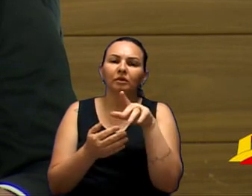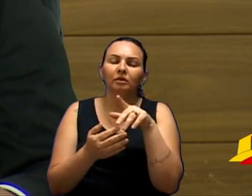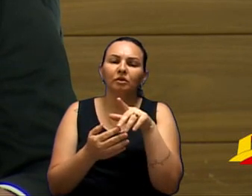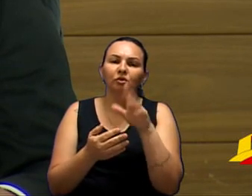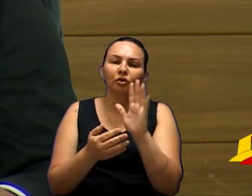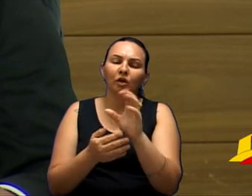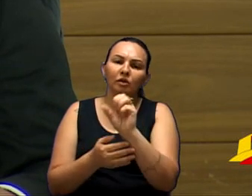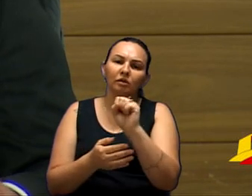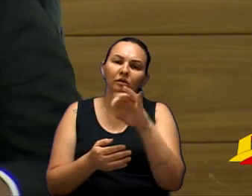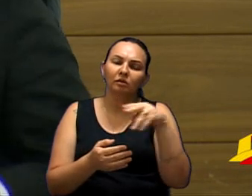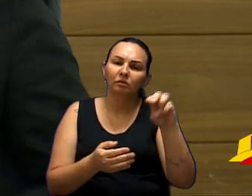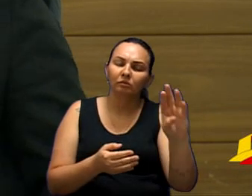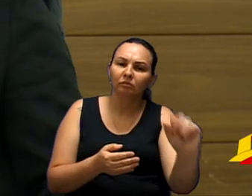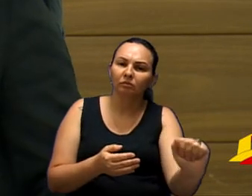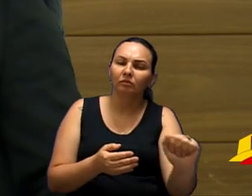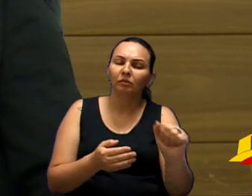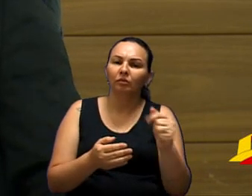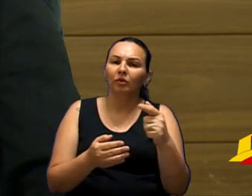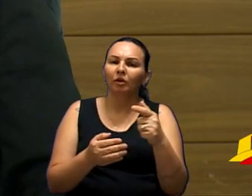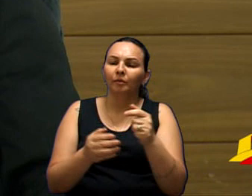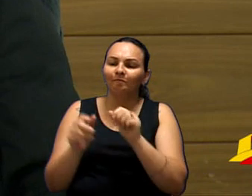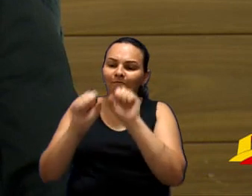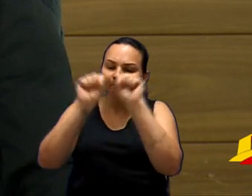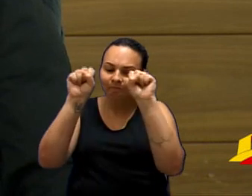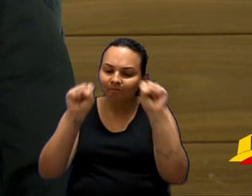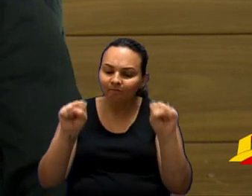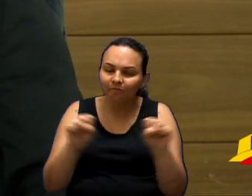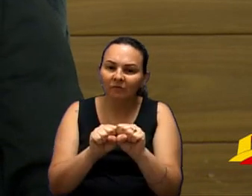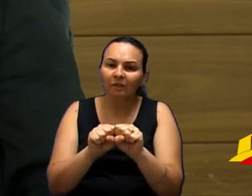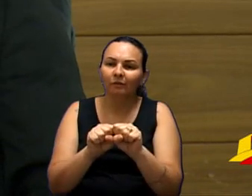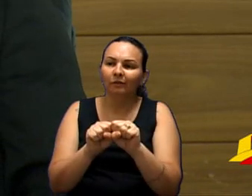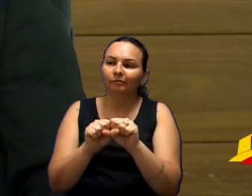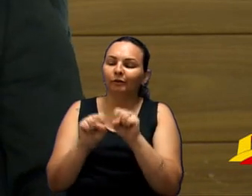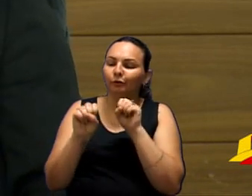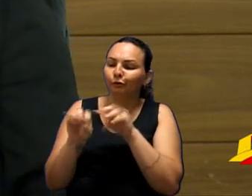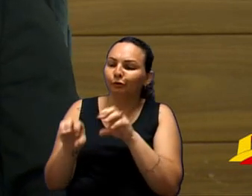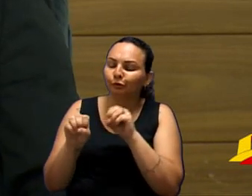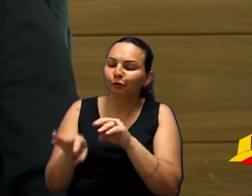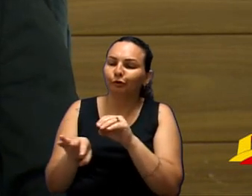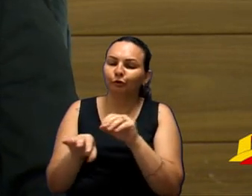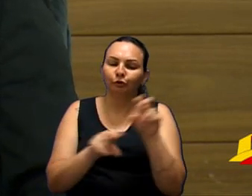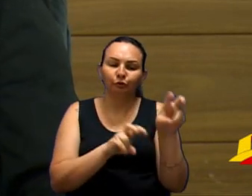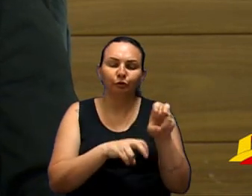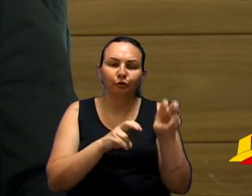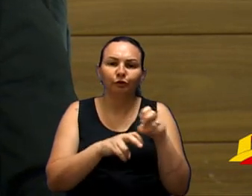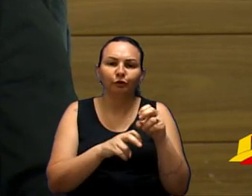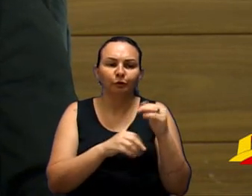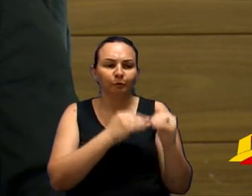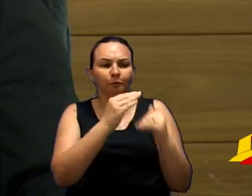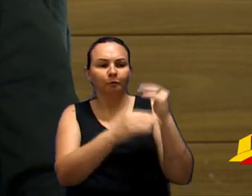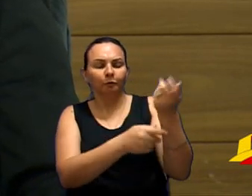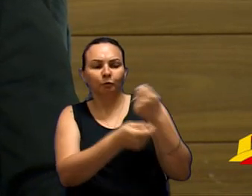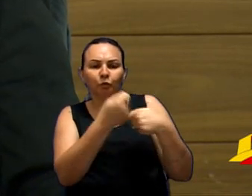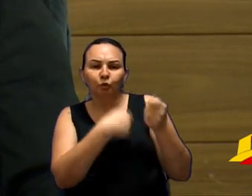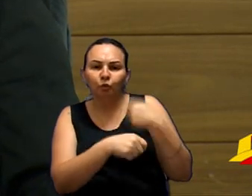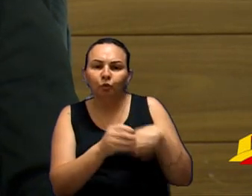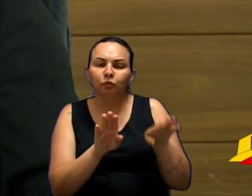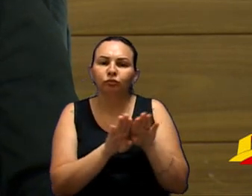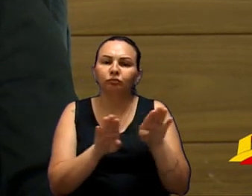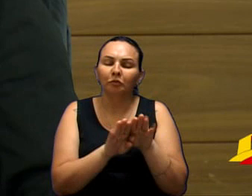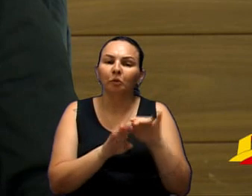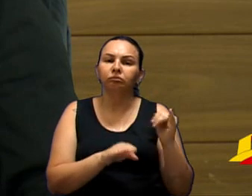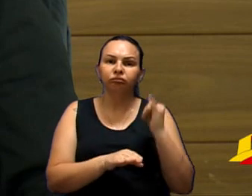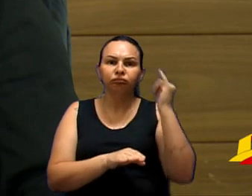essa esse sistema municipal que integra a educação a fazenda desenvolvimento econômico é importante que talvez possa